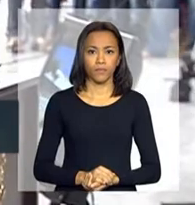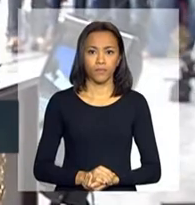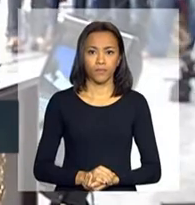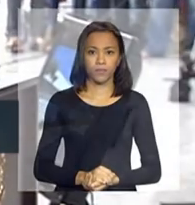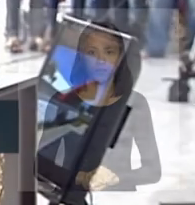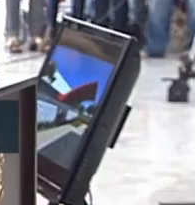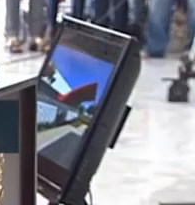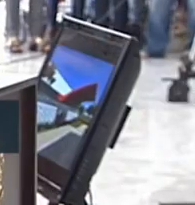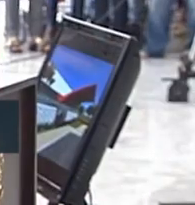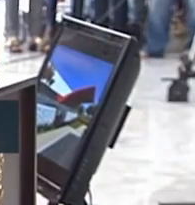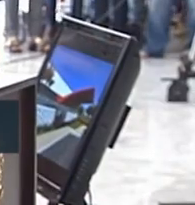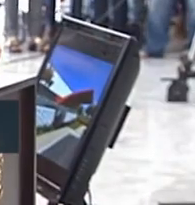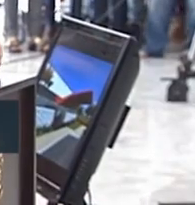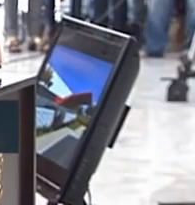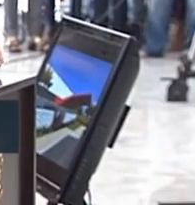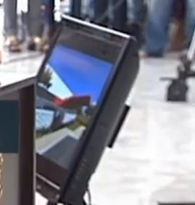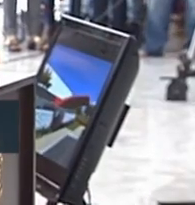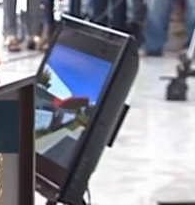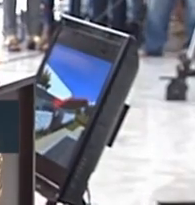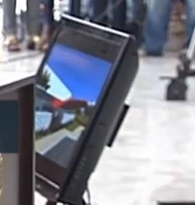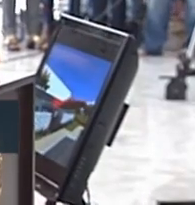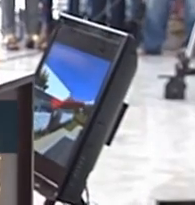E aí